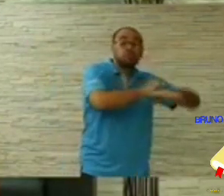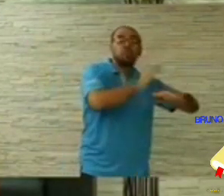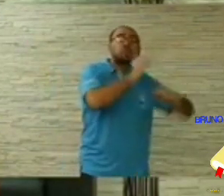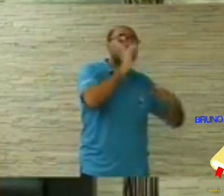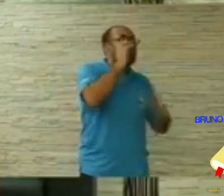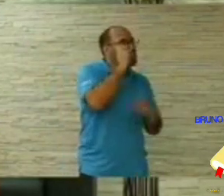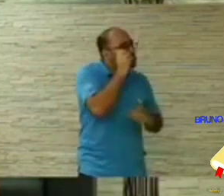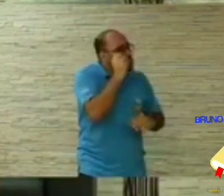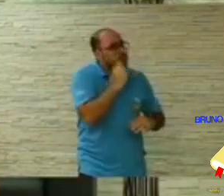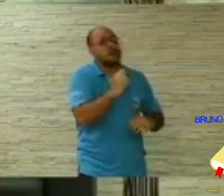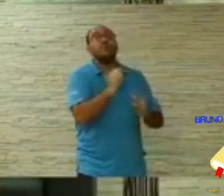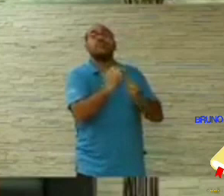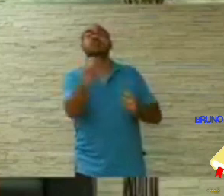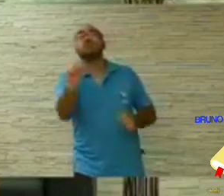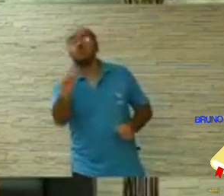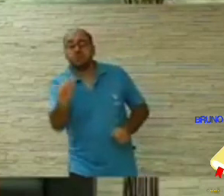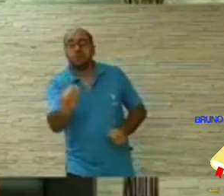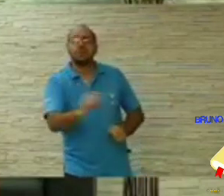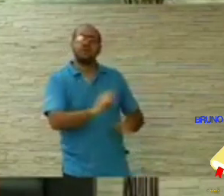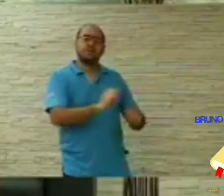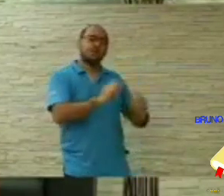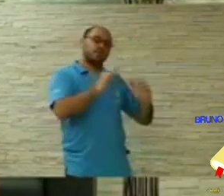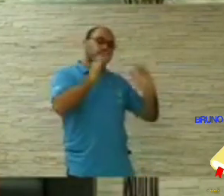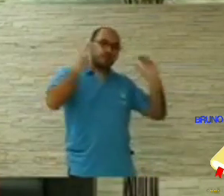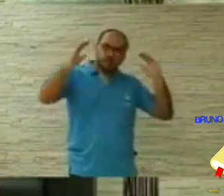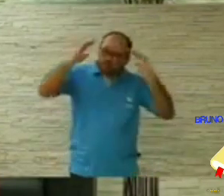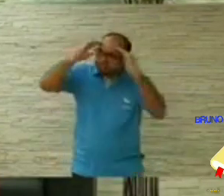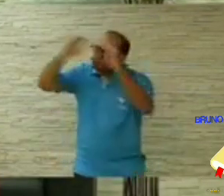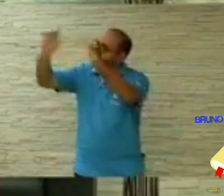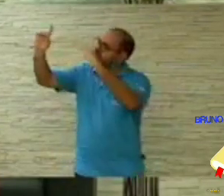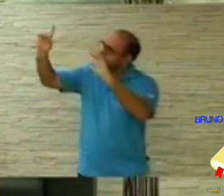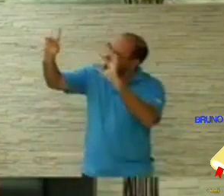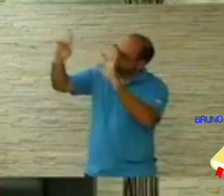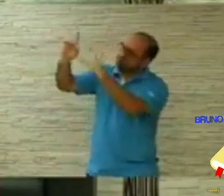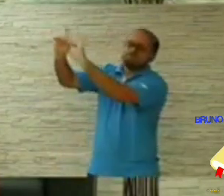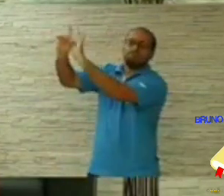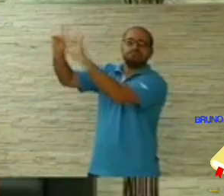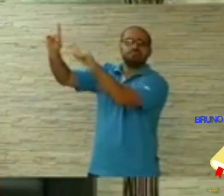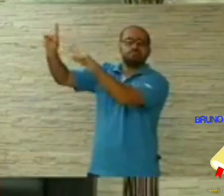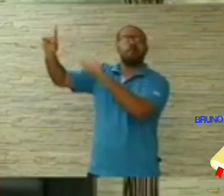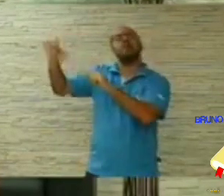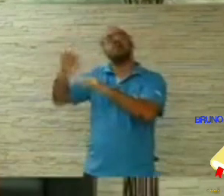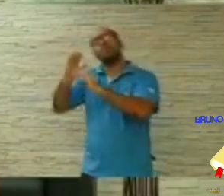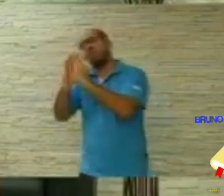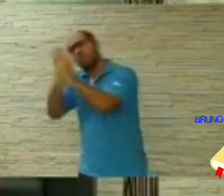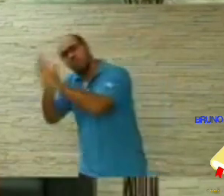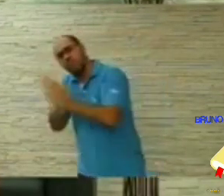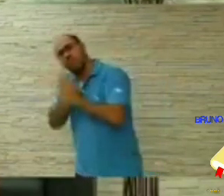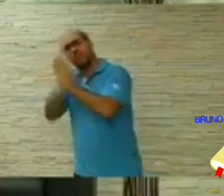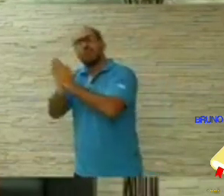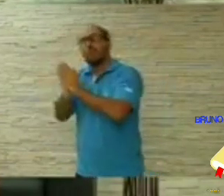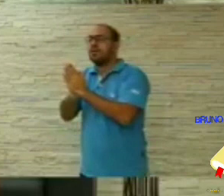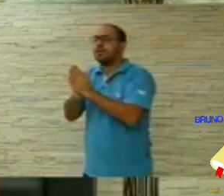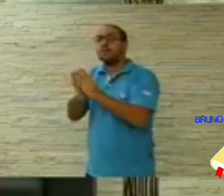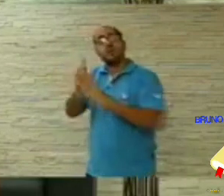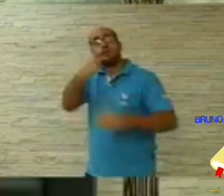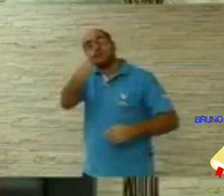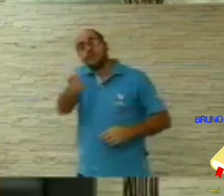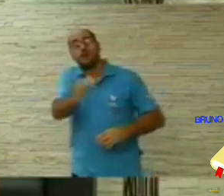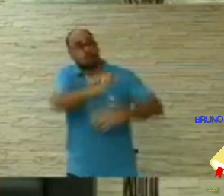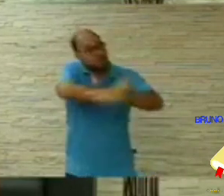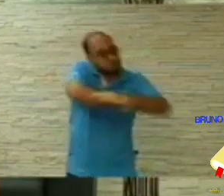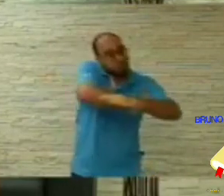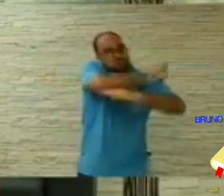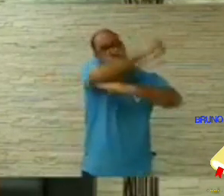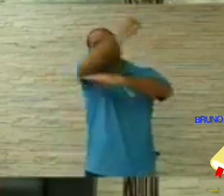oração também ligado ao Senhor Deus. O que o hino está dizendo aqui, do nascimento do sol ao pôr do sol, é o dia inteiro, o tempo todo